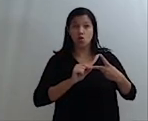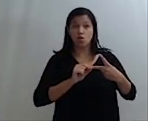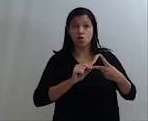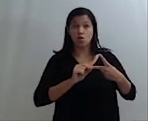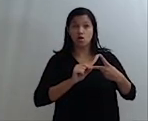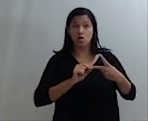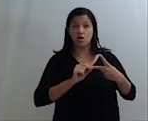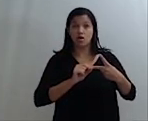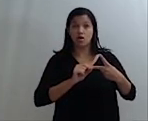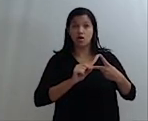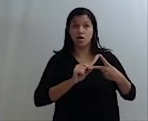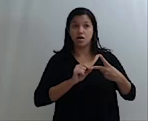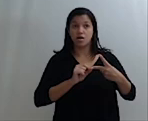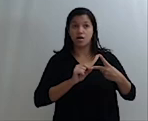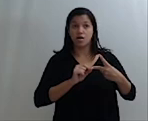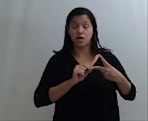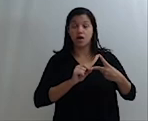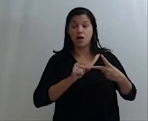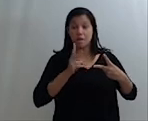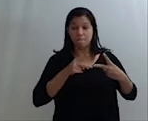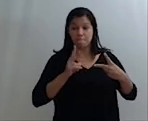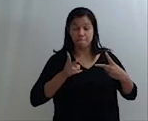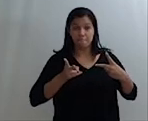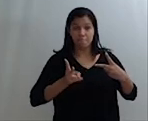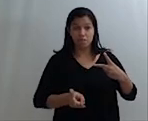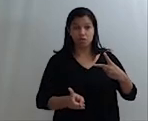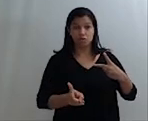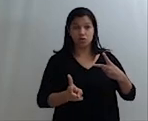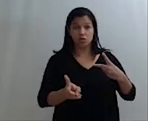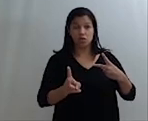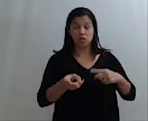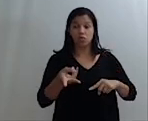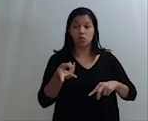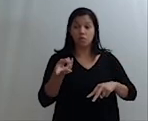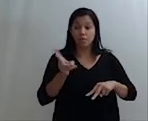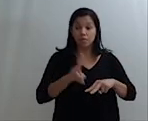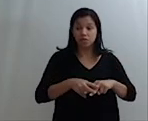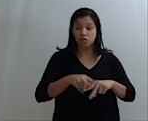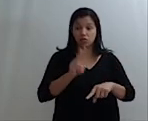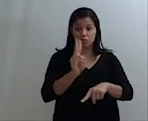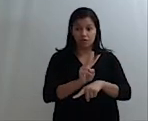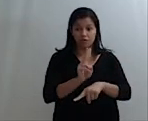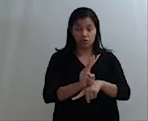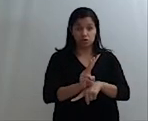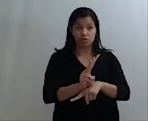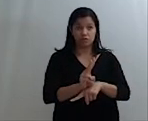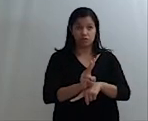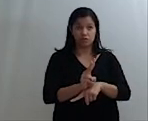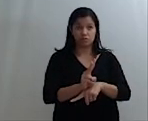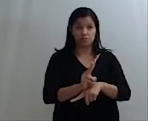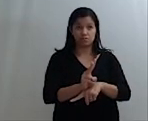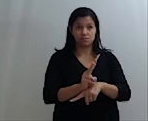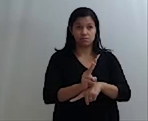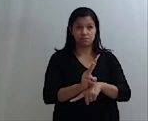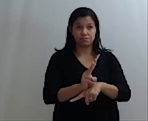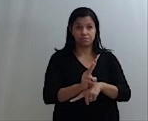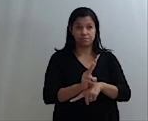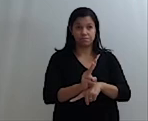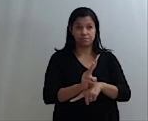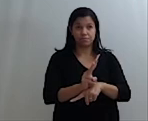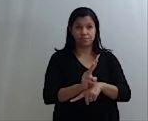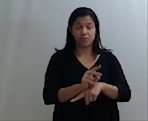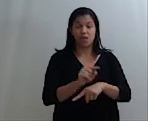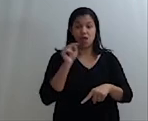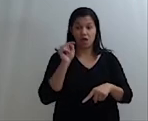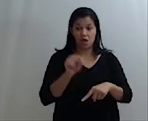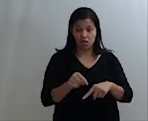da da manutenção da prisão preventiva quando ela foi decretada essa prisão